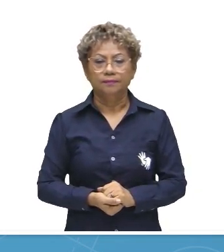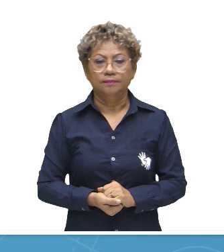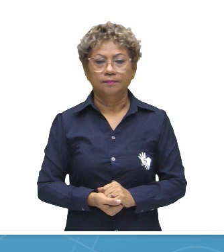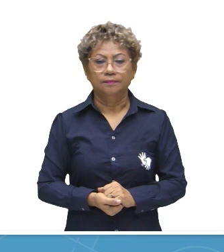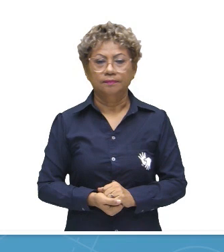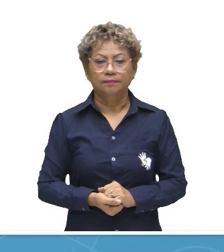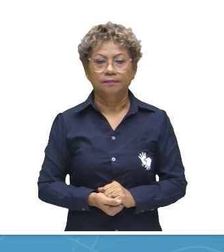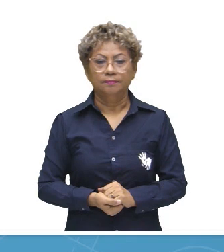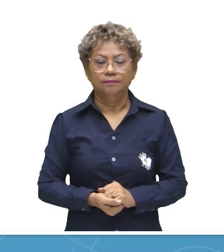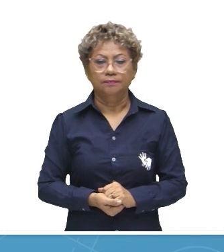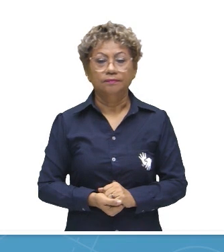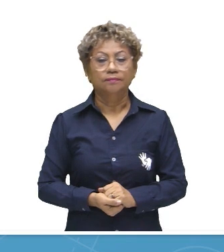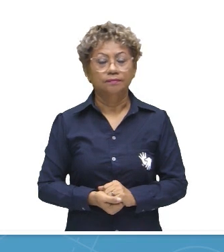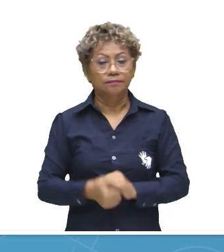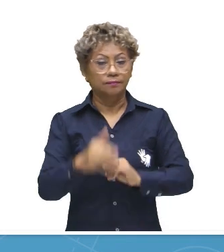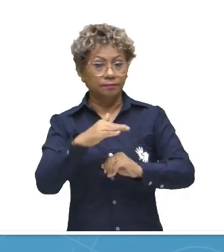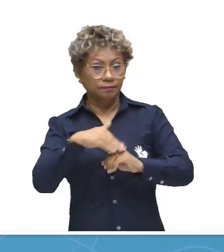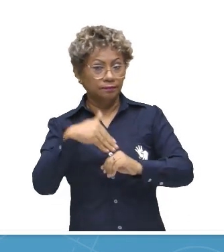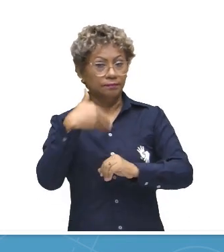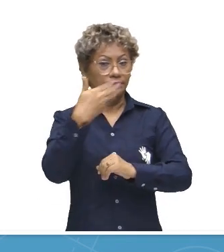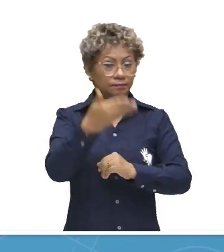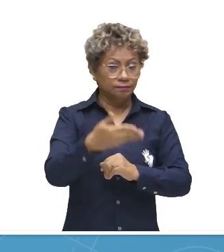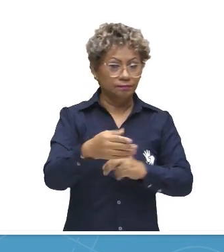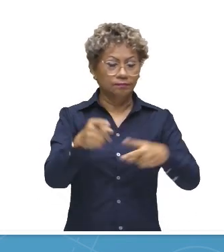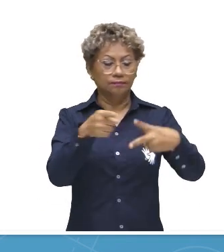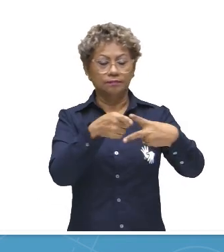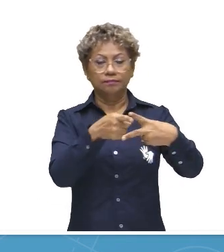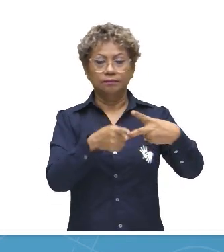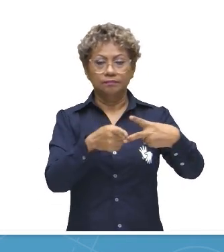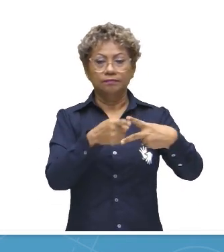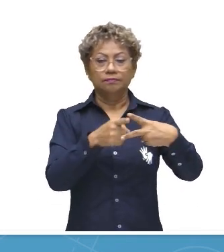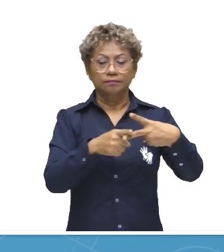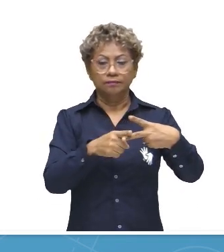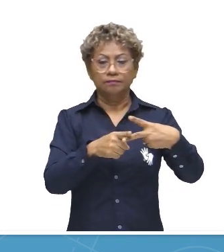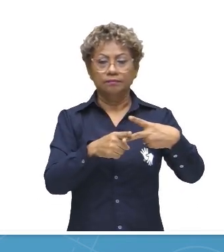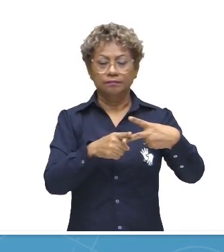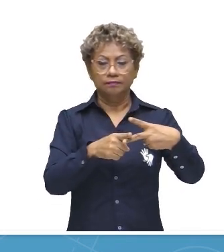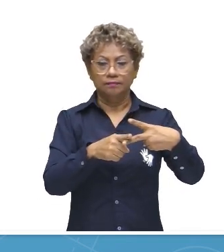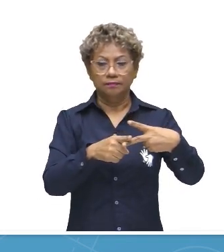essa região aqui nós chamamos de ângulo externo.